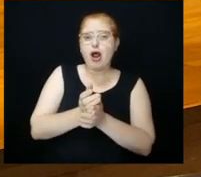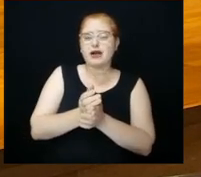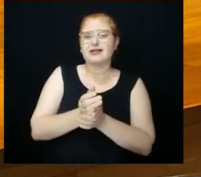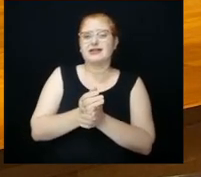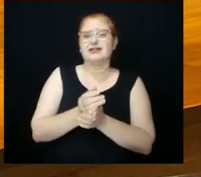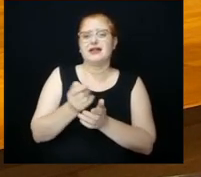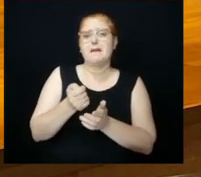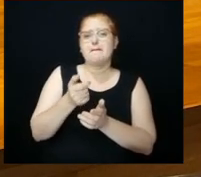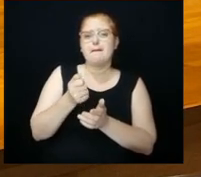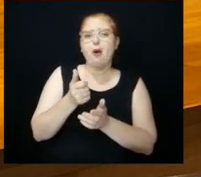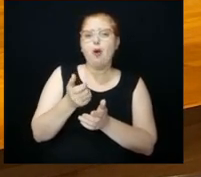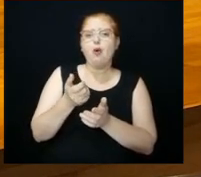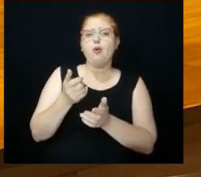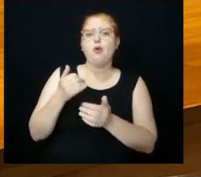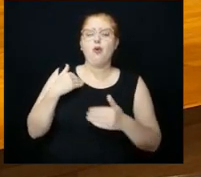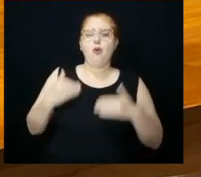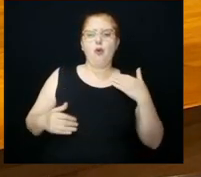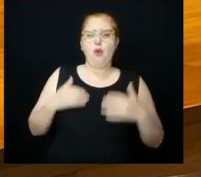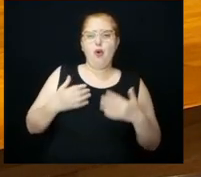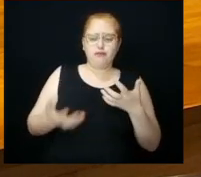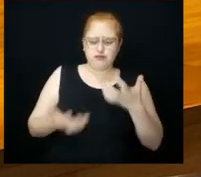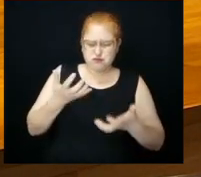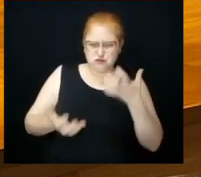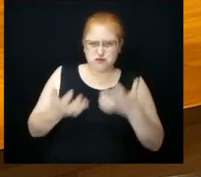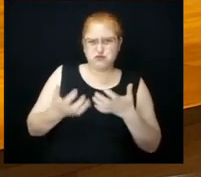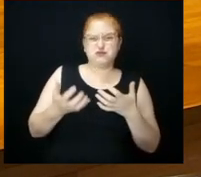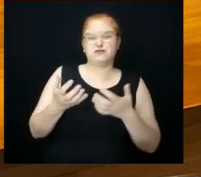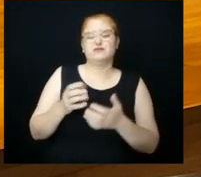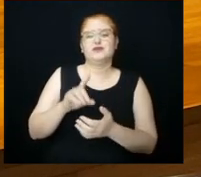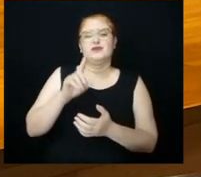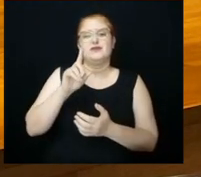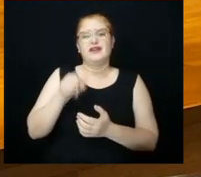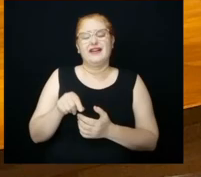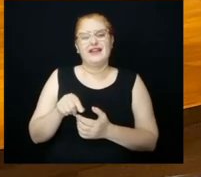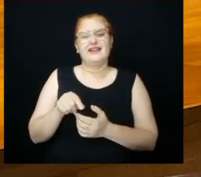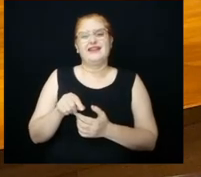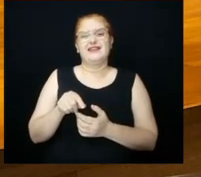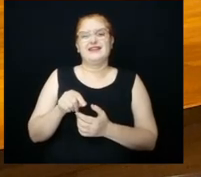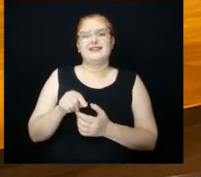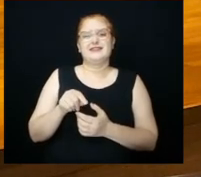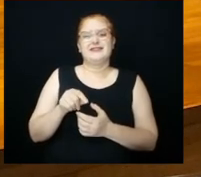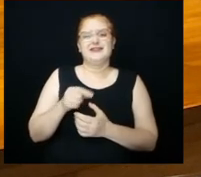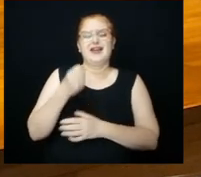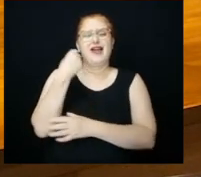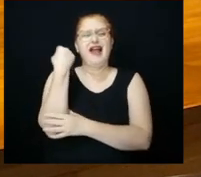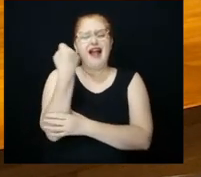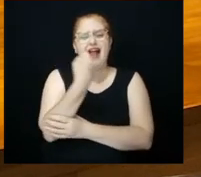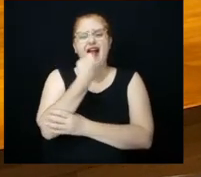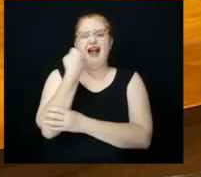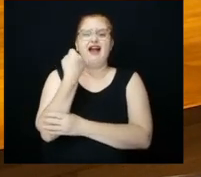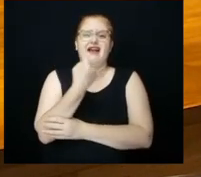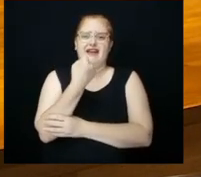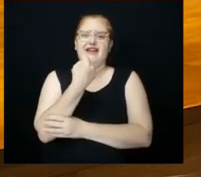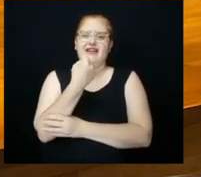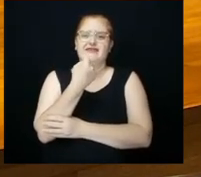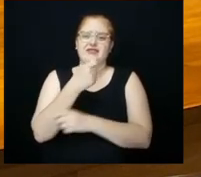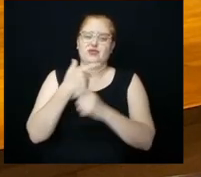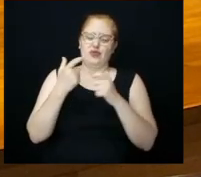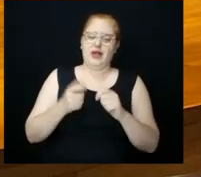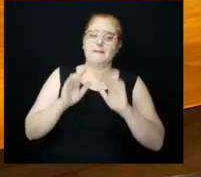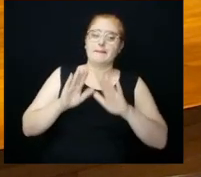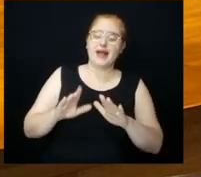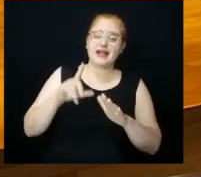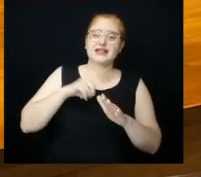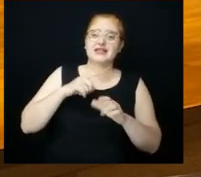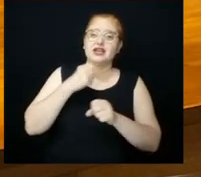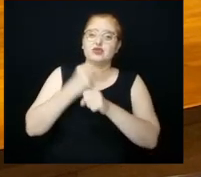está carbonizado, porque os demais estão. Então, o cenário é bem trágico mesmo nesse sentido. Mas ele vai construir